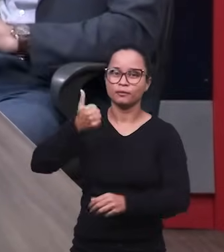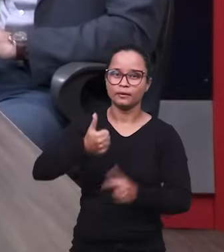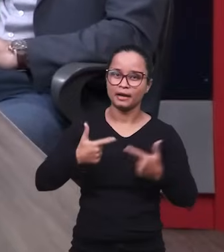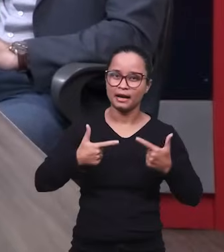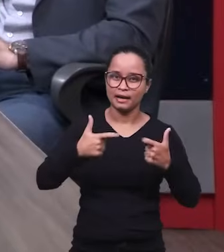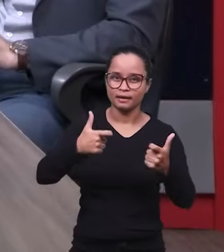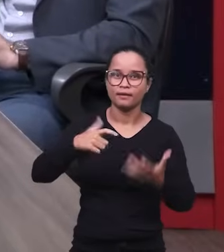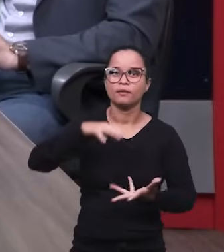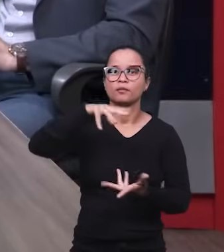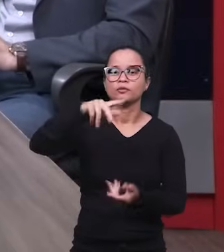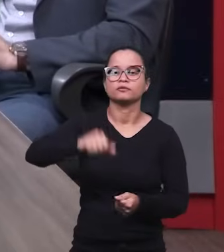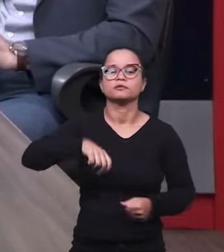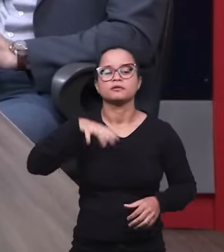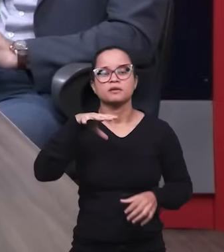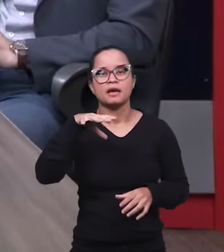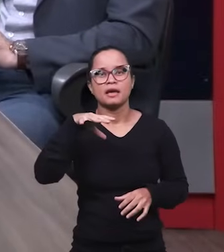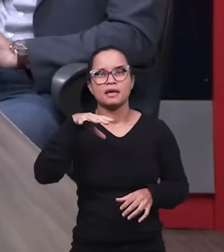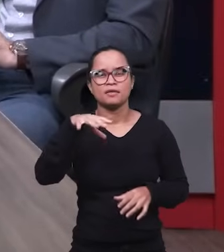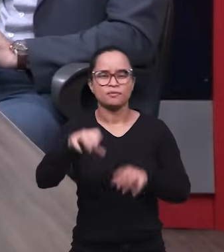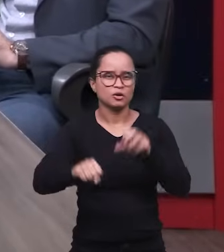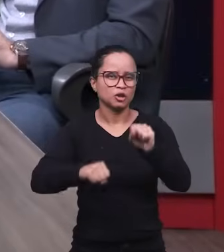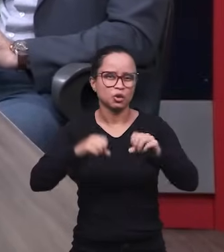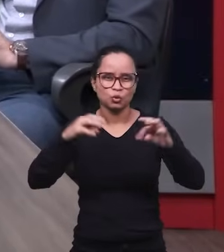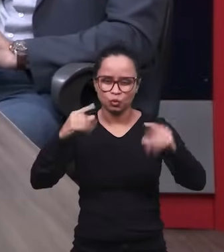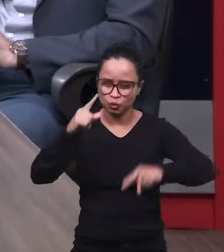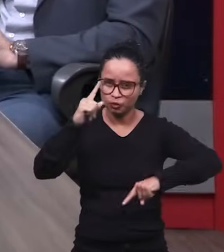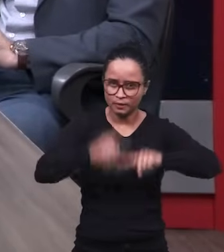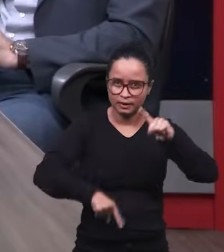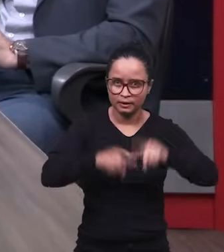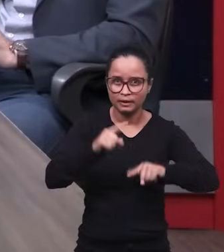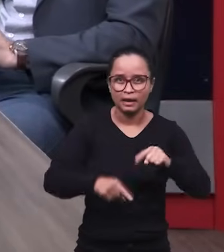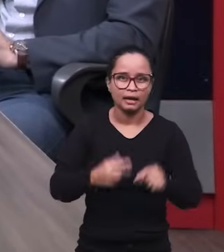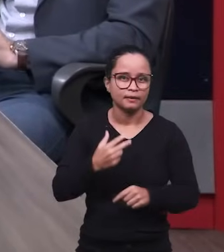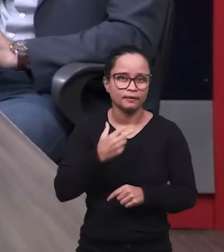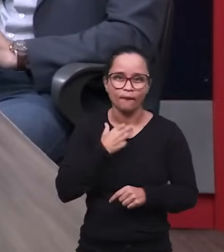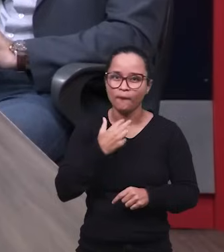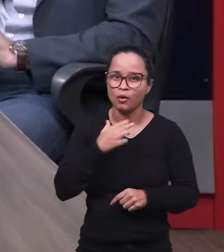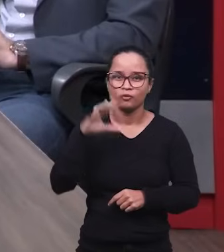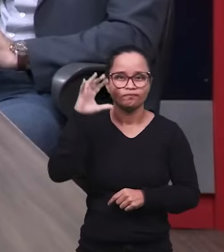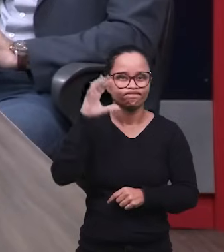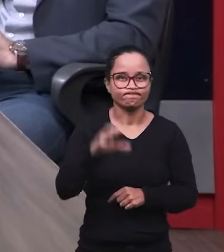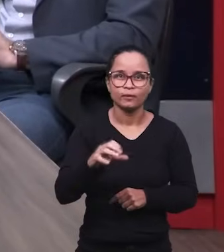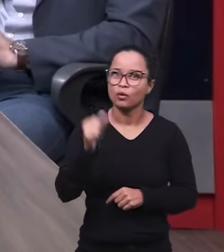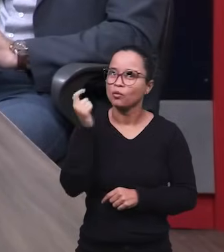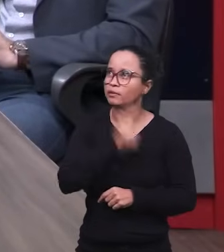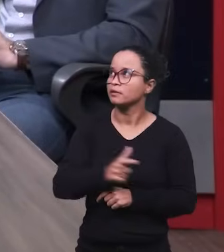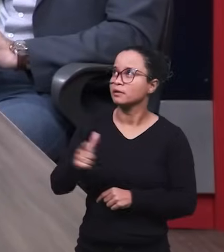Eles capturaram todo o equipamento e não foi possível fazer.